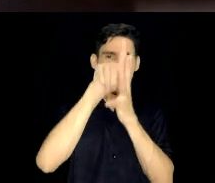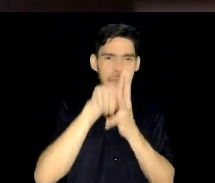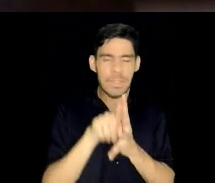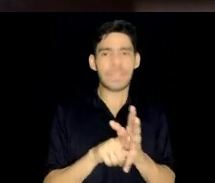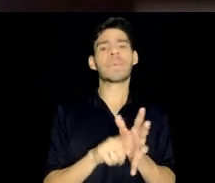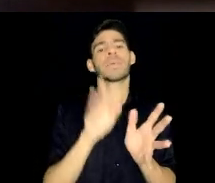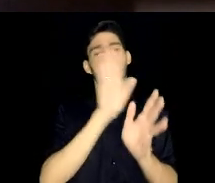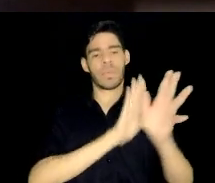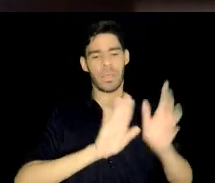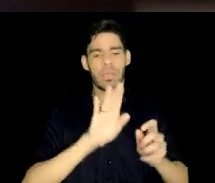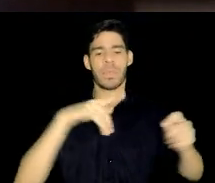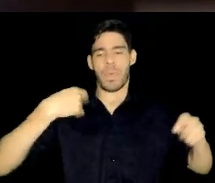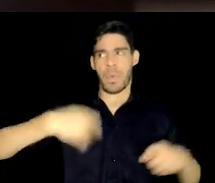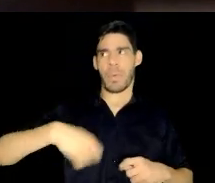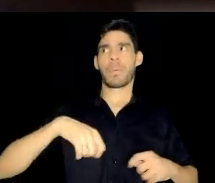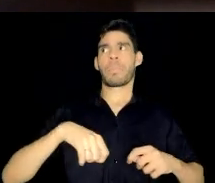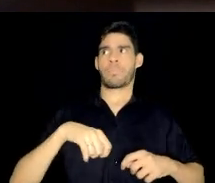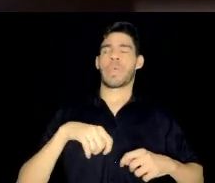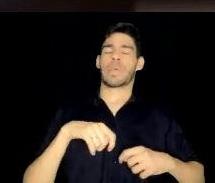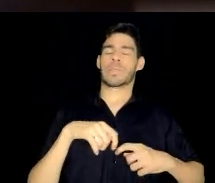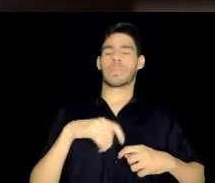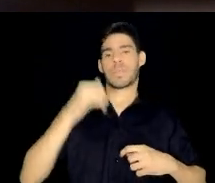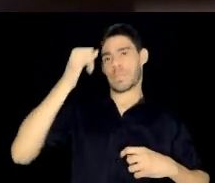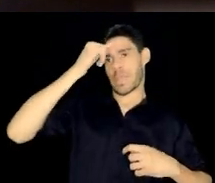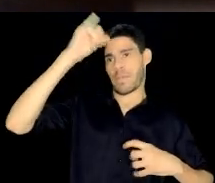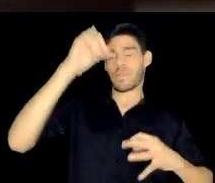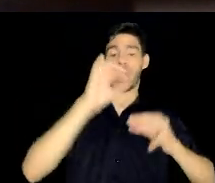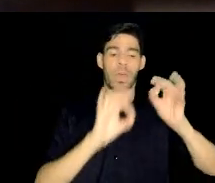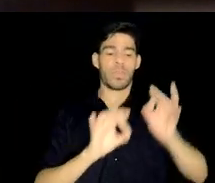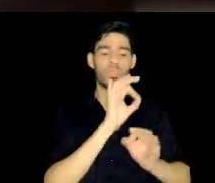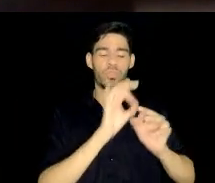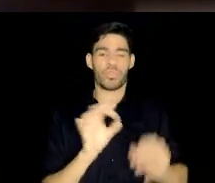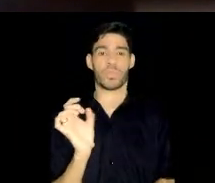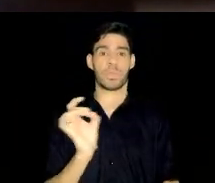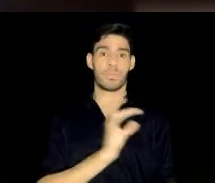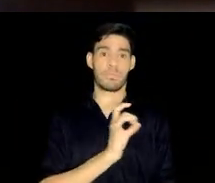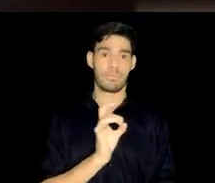estudo, muita cautela para que não criemos